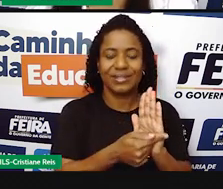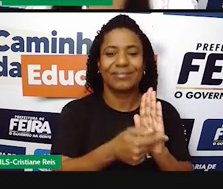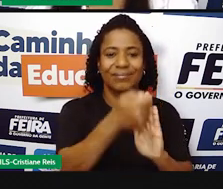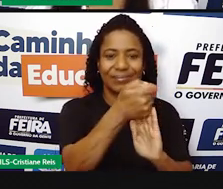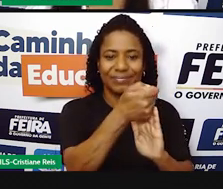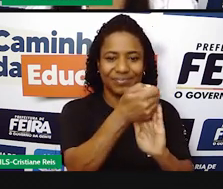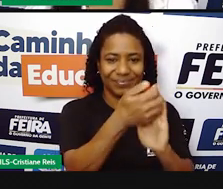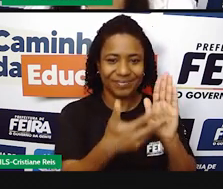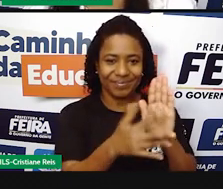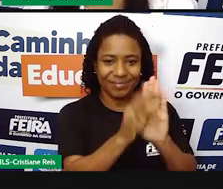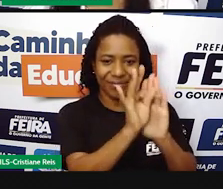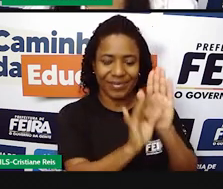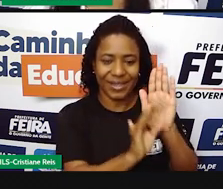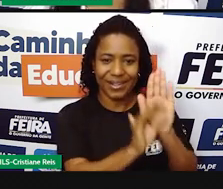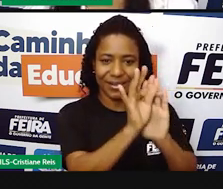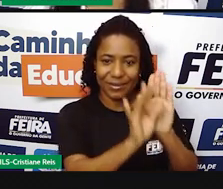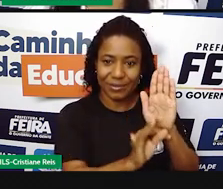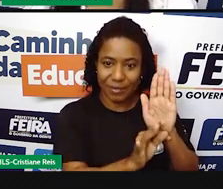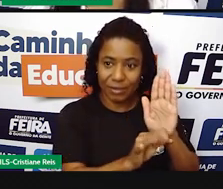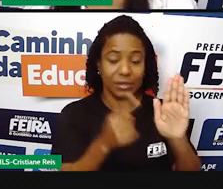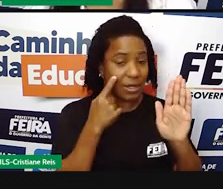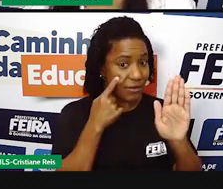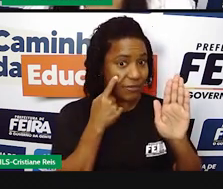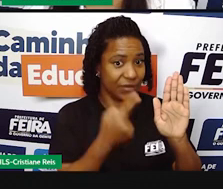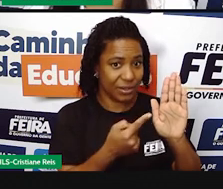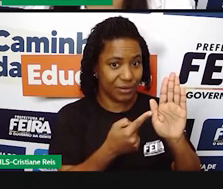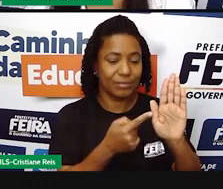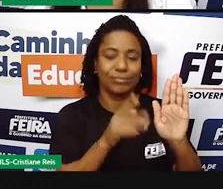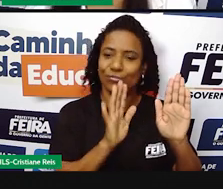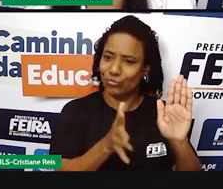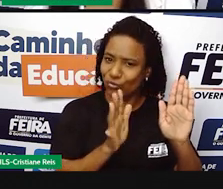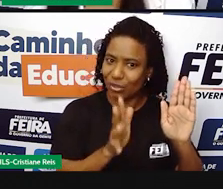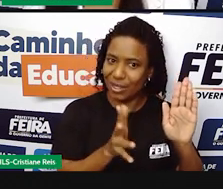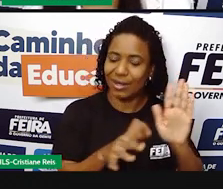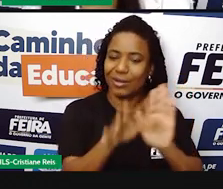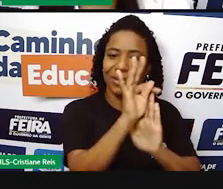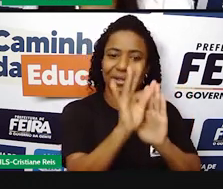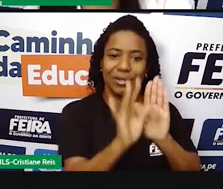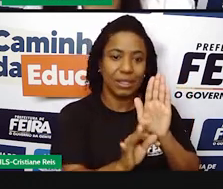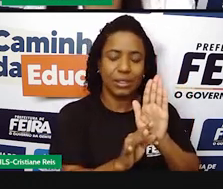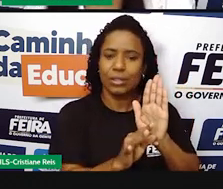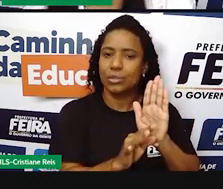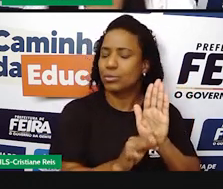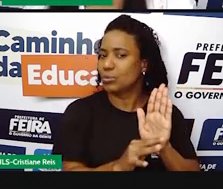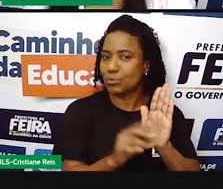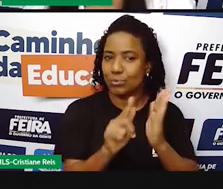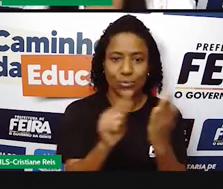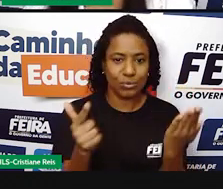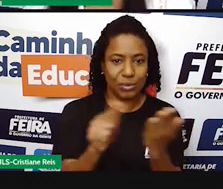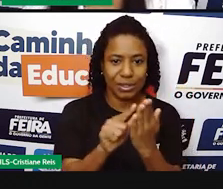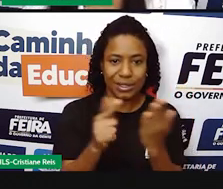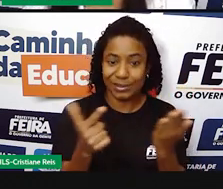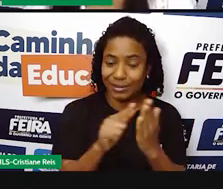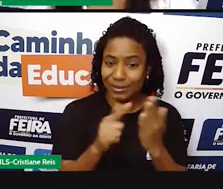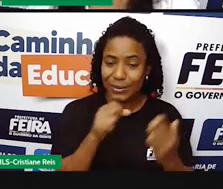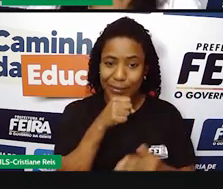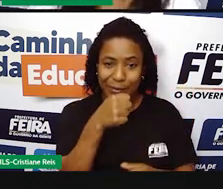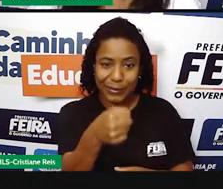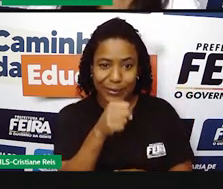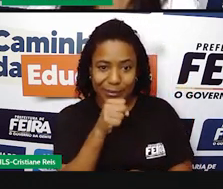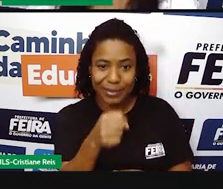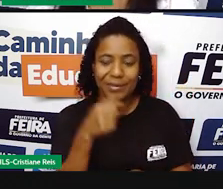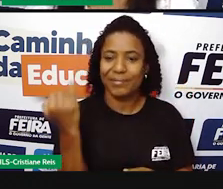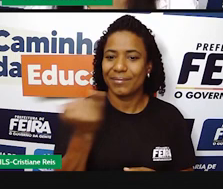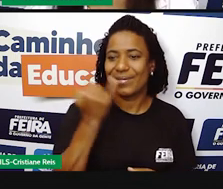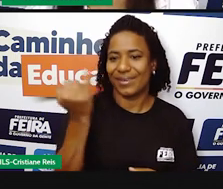textos jornalísticos. E a gente já observou como esses textos são importantes, né, na construção das nossas